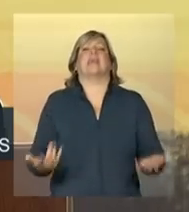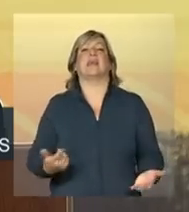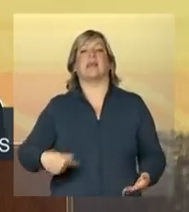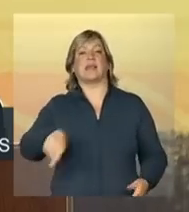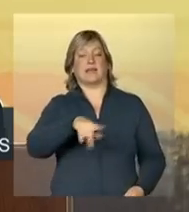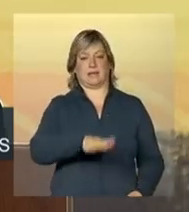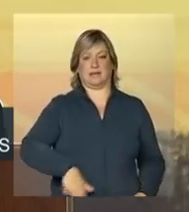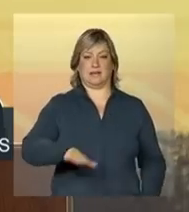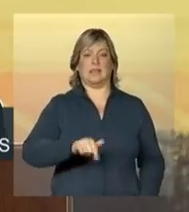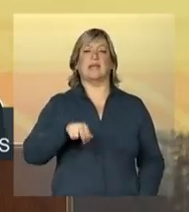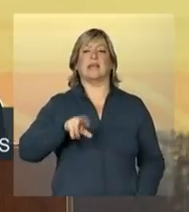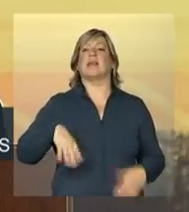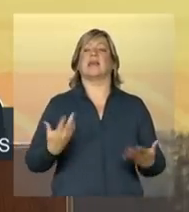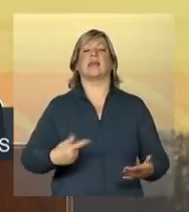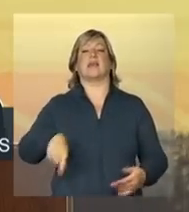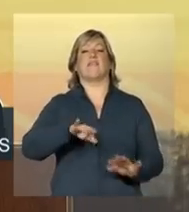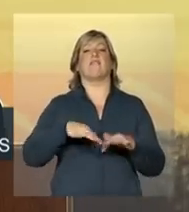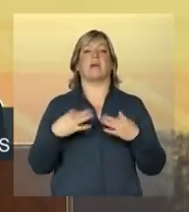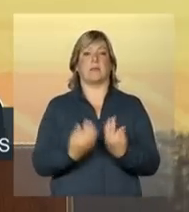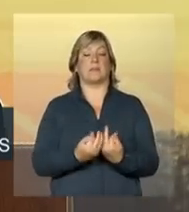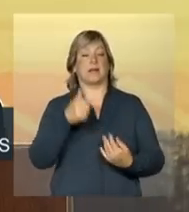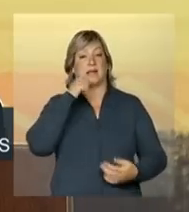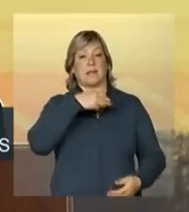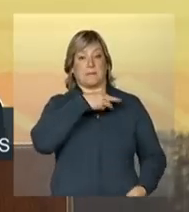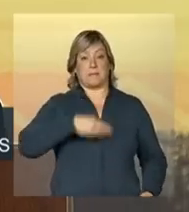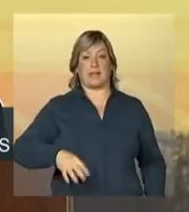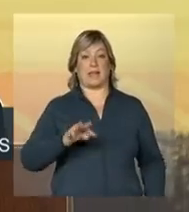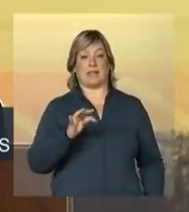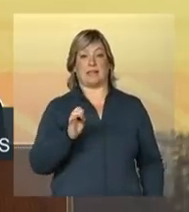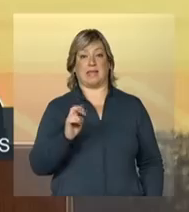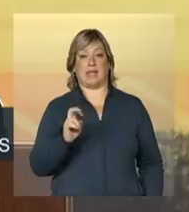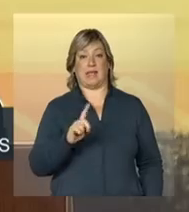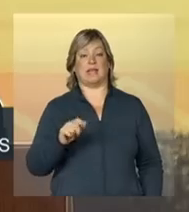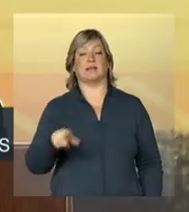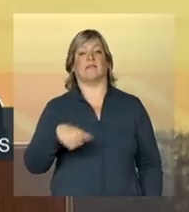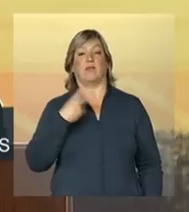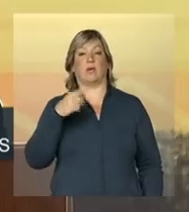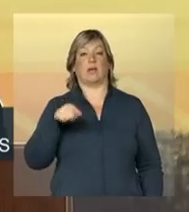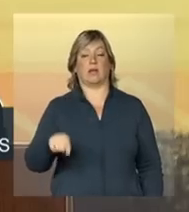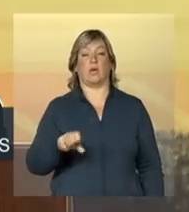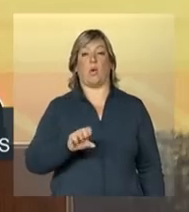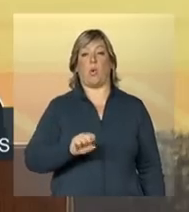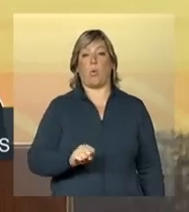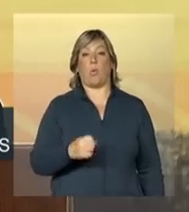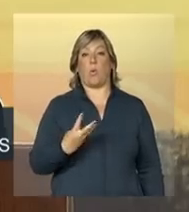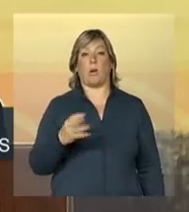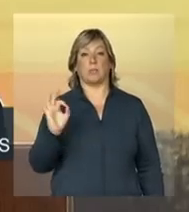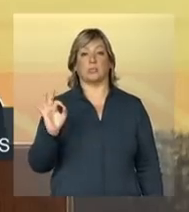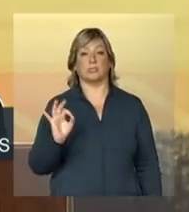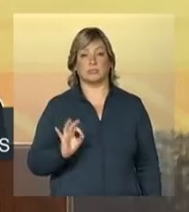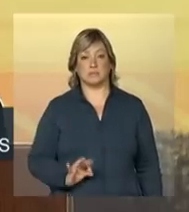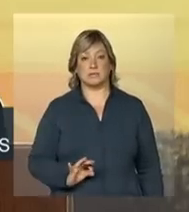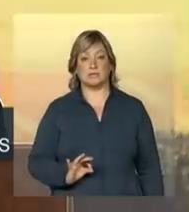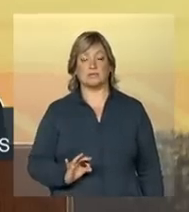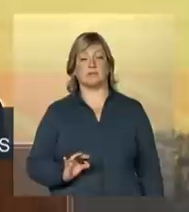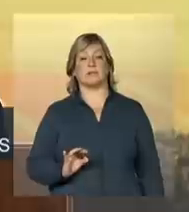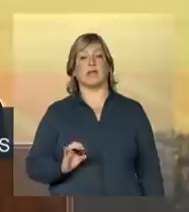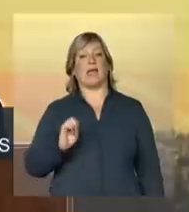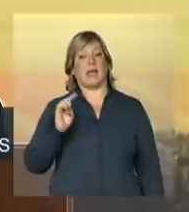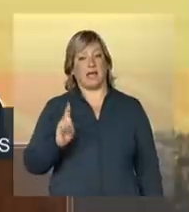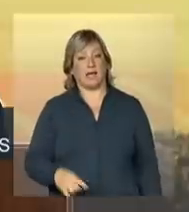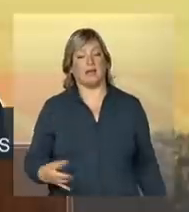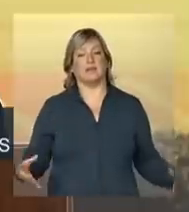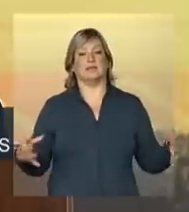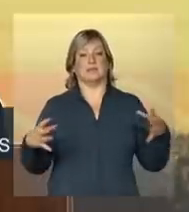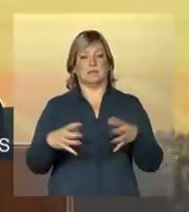e quem são essas famílias a ministra Teresa disse aqui que 84% são